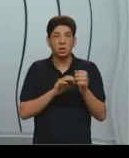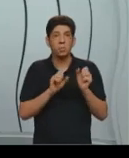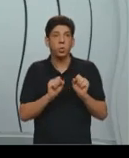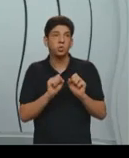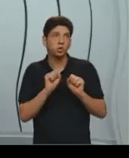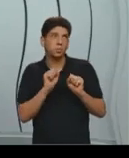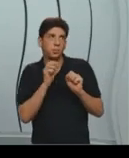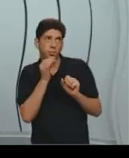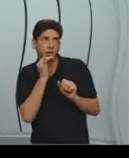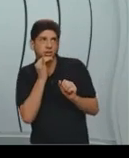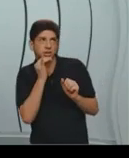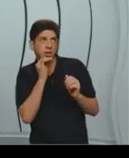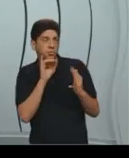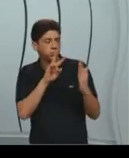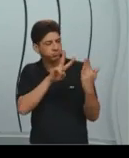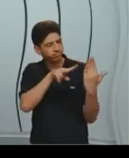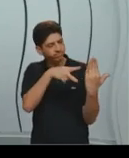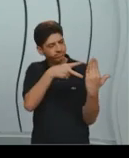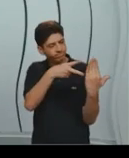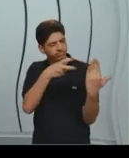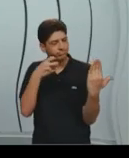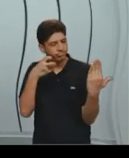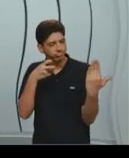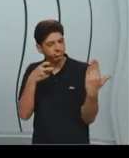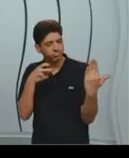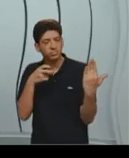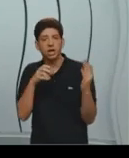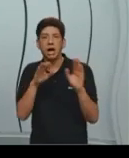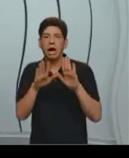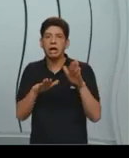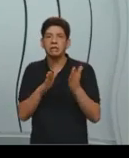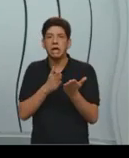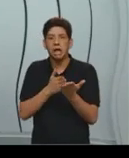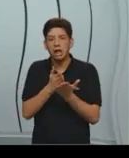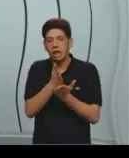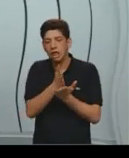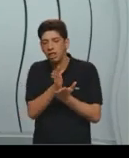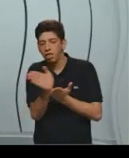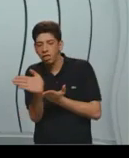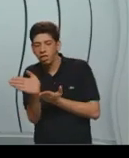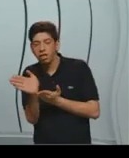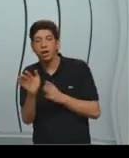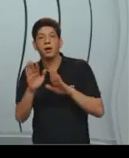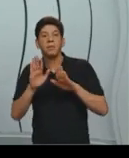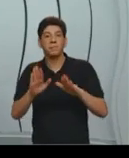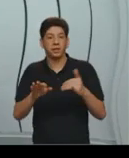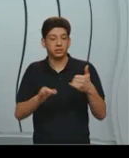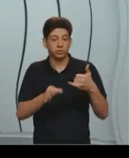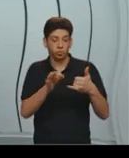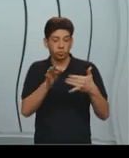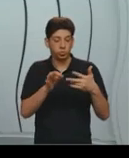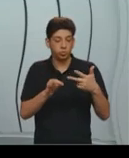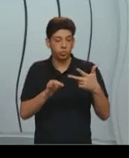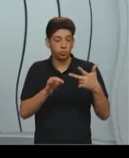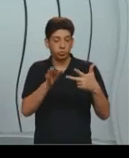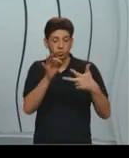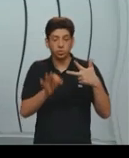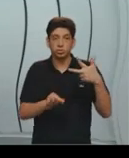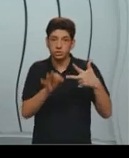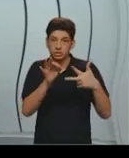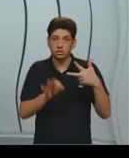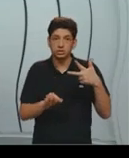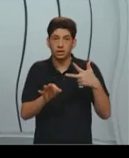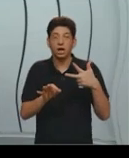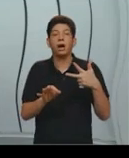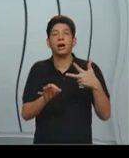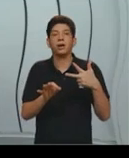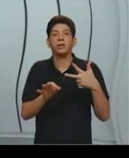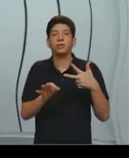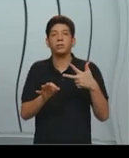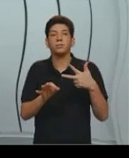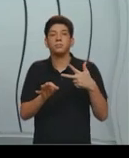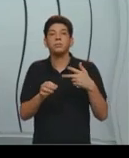e tenha desvio de interpretações frente a um, mas o judiciário ele responde colegiados e ele não pode fugir dessas leis. Então